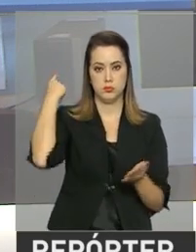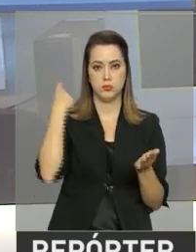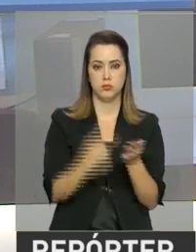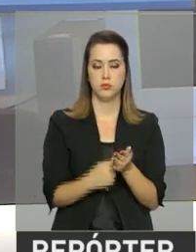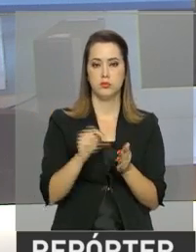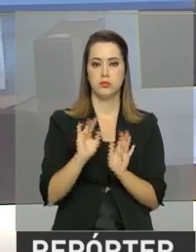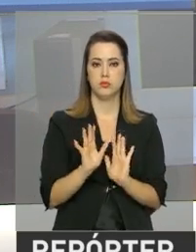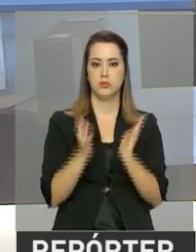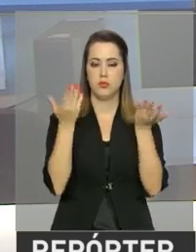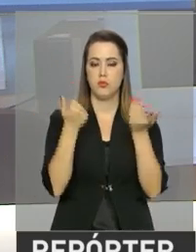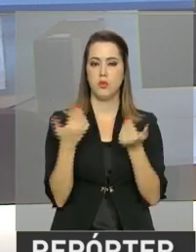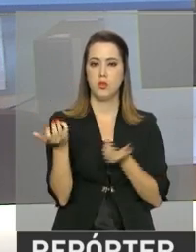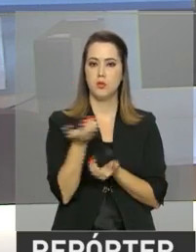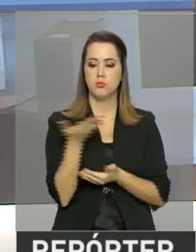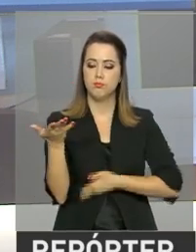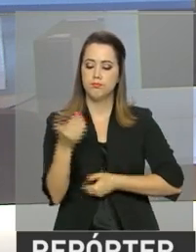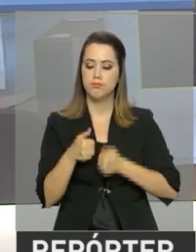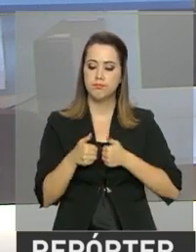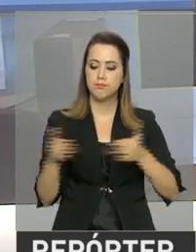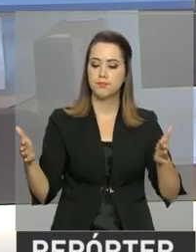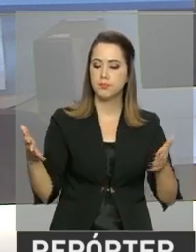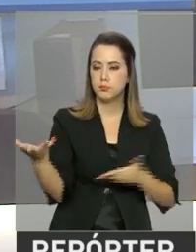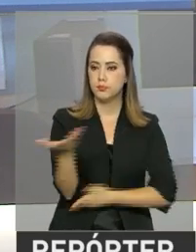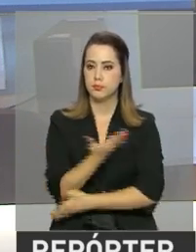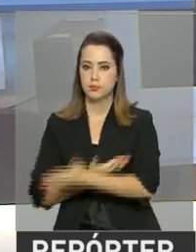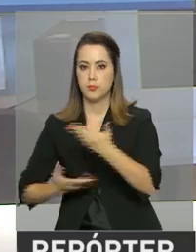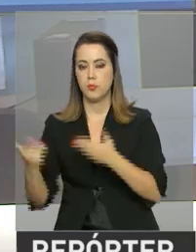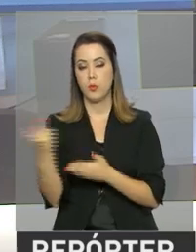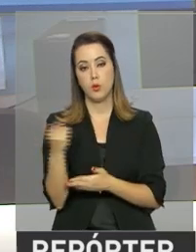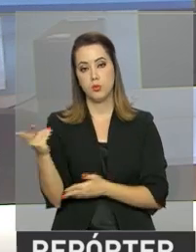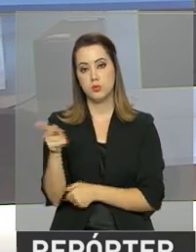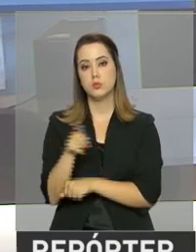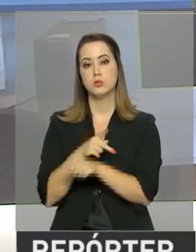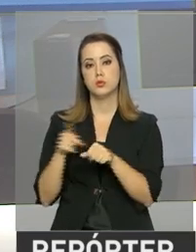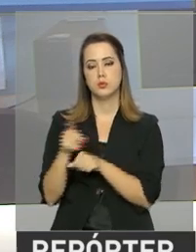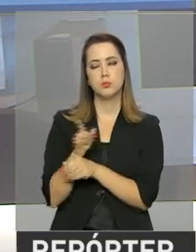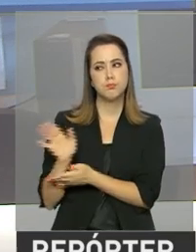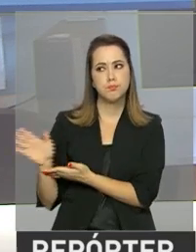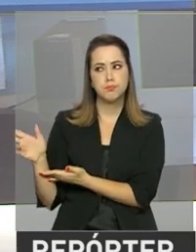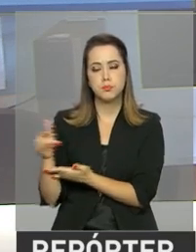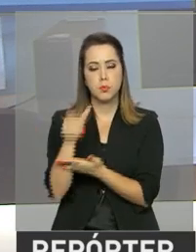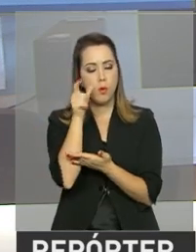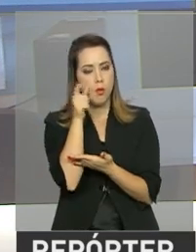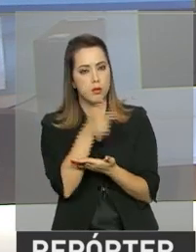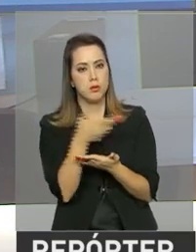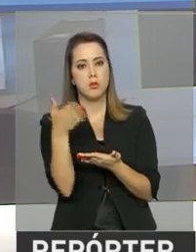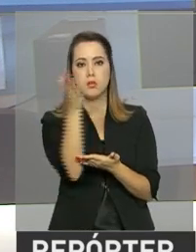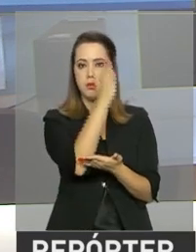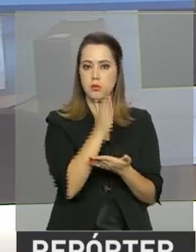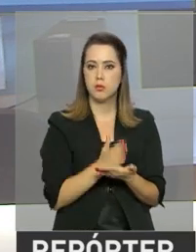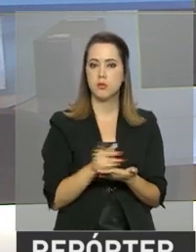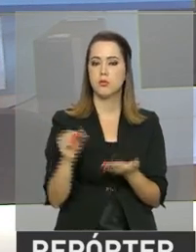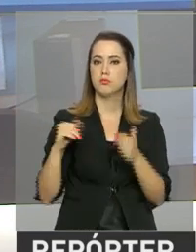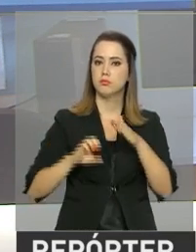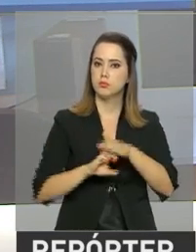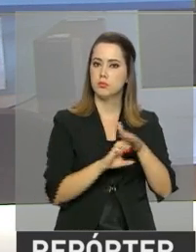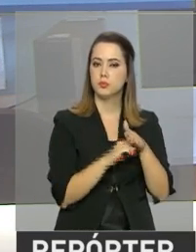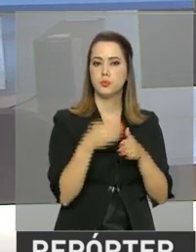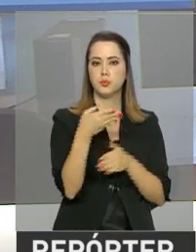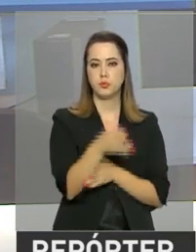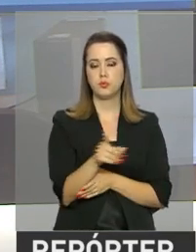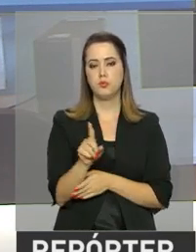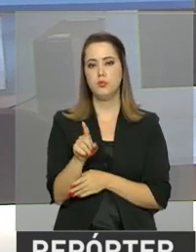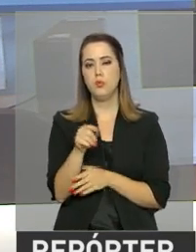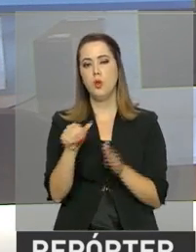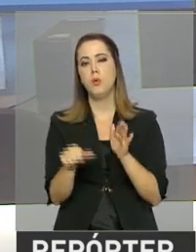o evento que quer expandir as parcerias entre os dois países e atrair investidores. Vamos ver como foi o primeiro dia do presidente Temer na